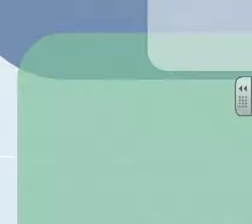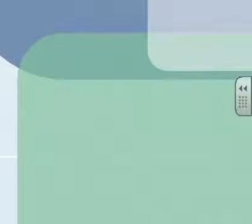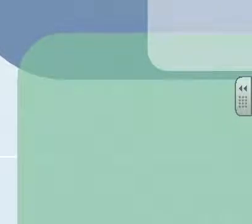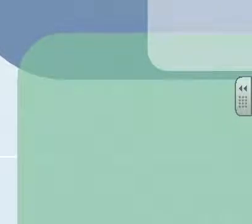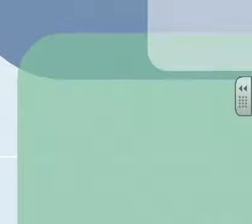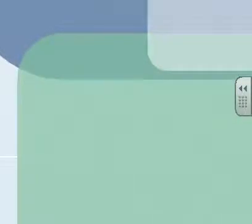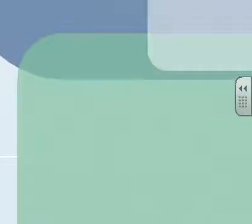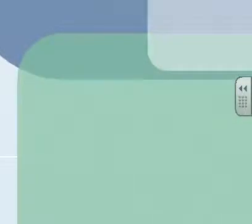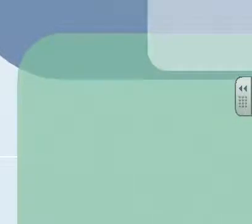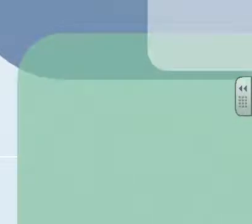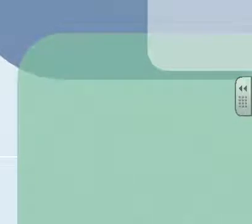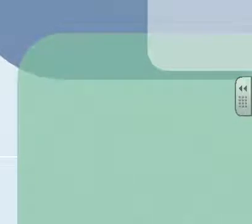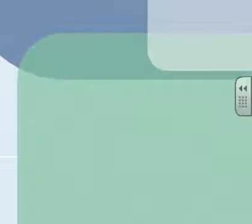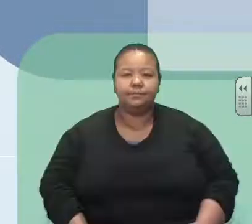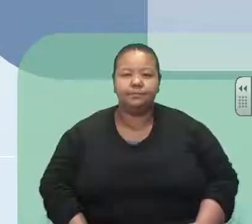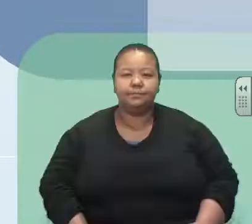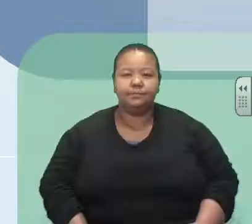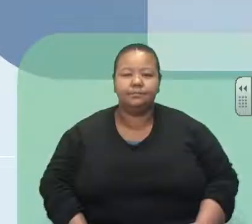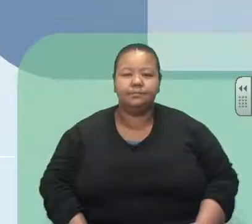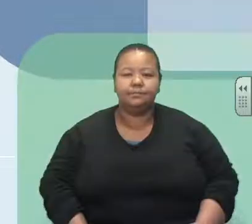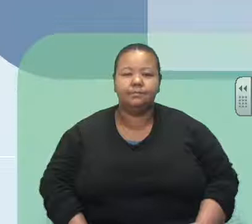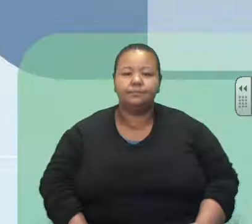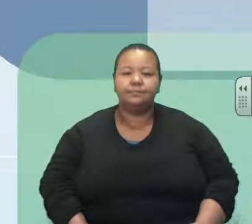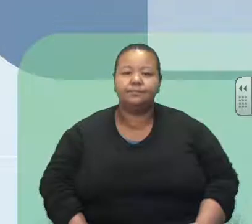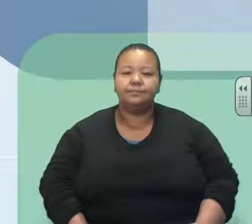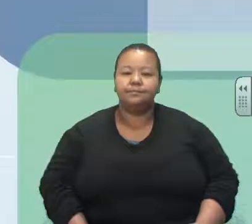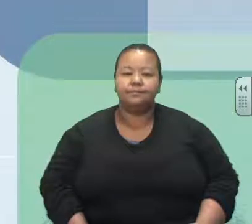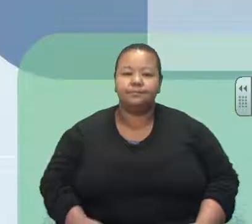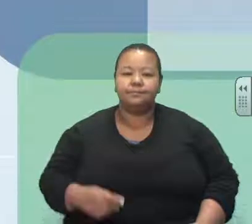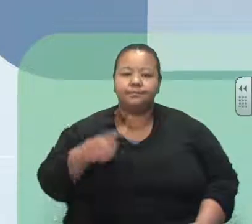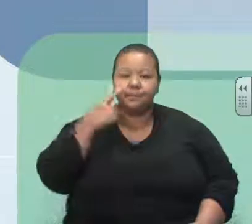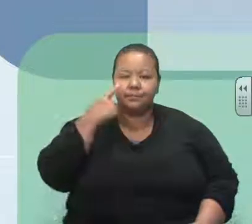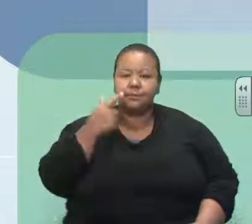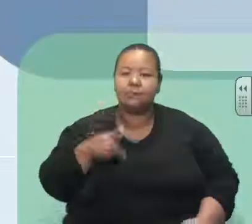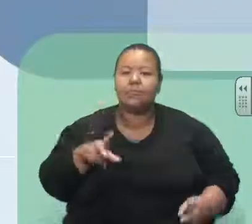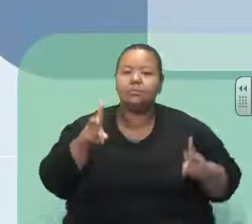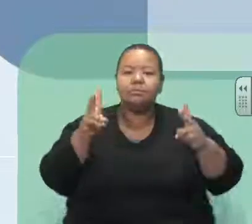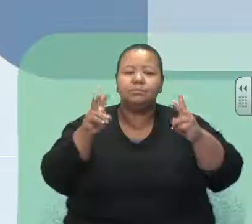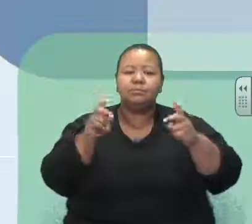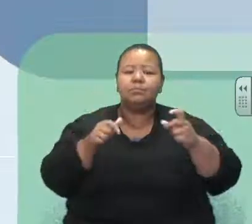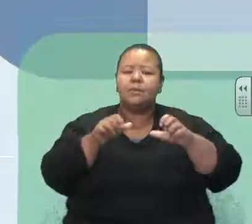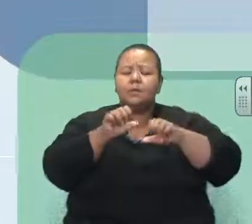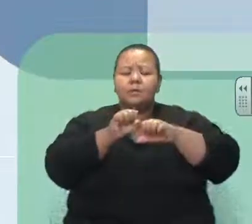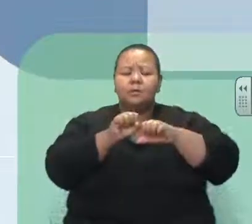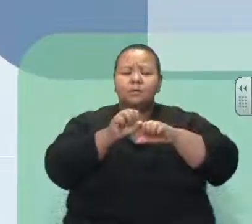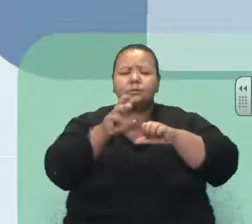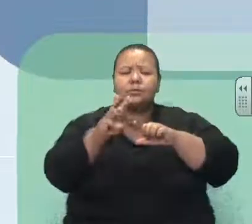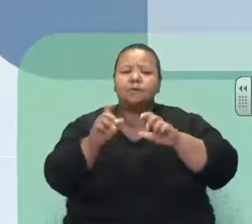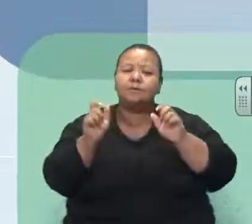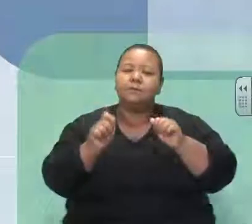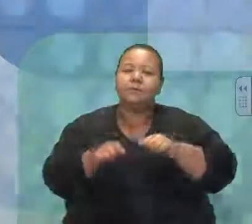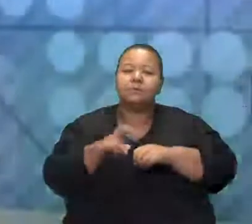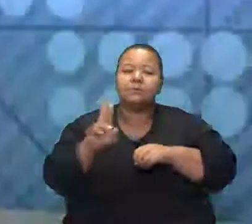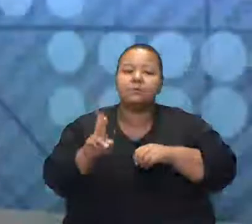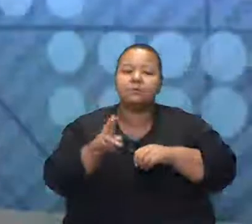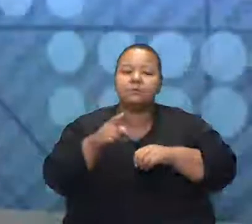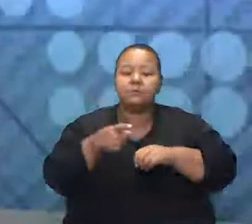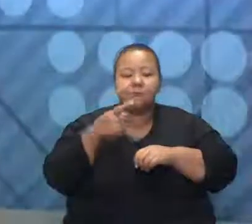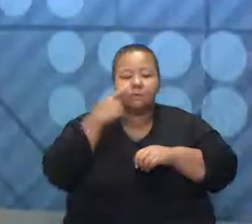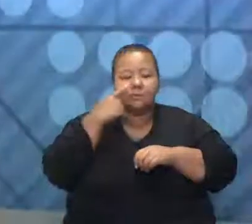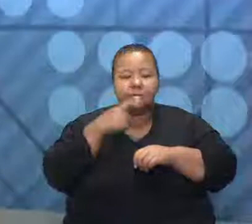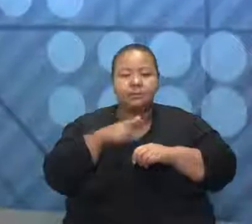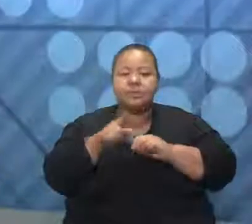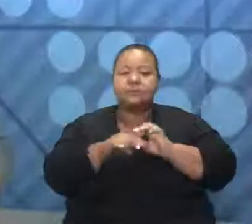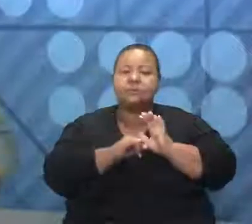Ferramentas de análise de indicadores e software de gestão para análise de indicadores. Qual é esse software que nós podemos utilizar para analisar os